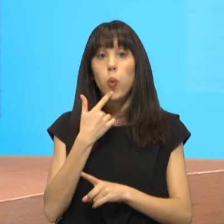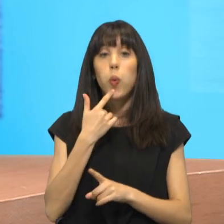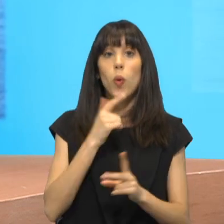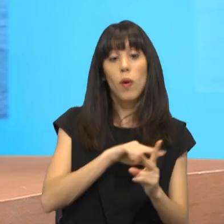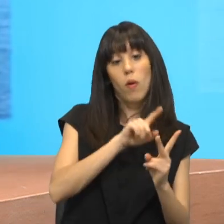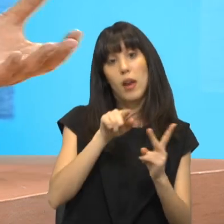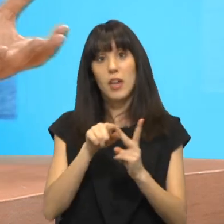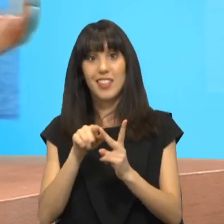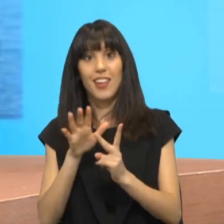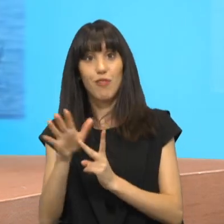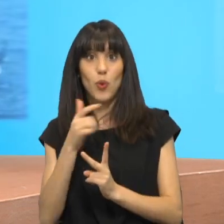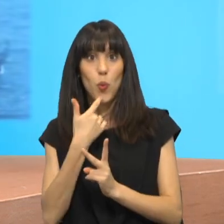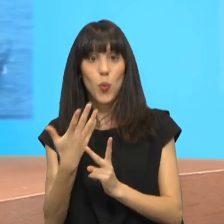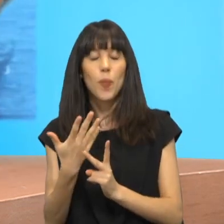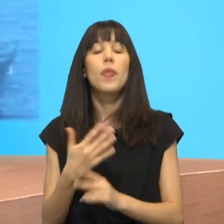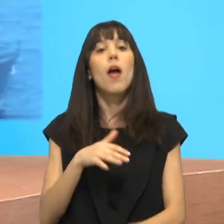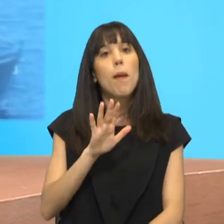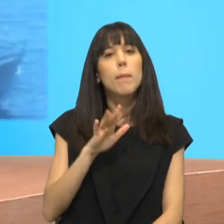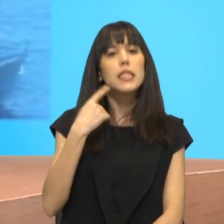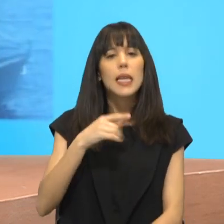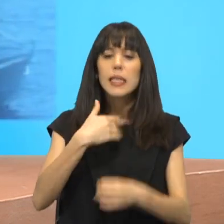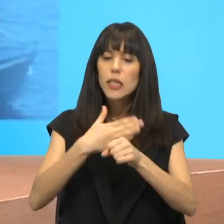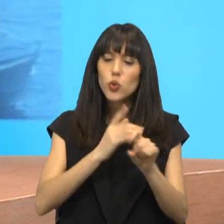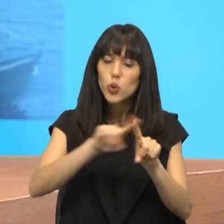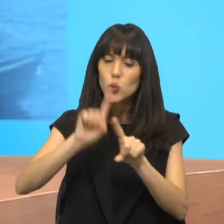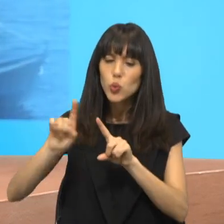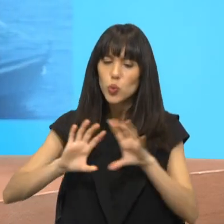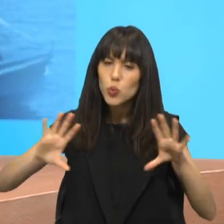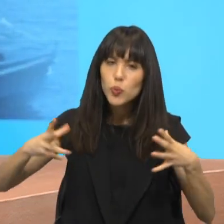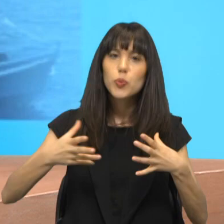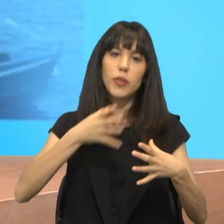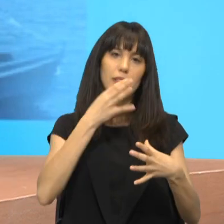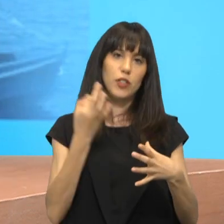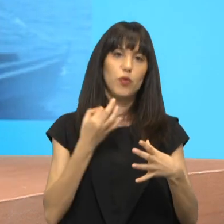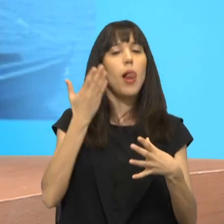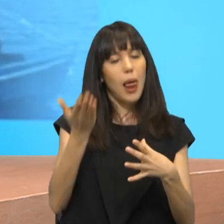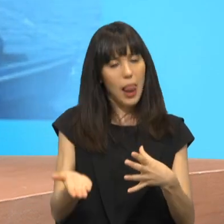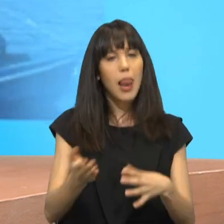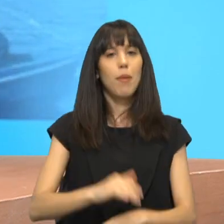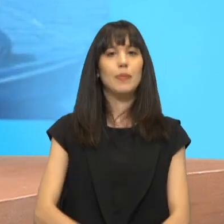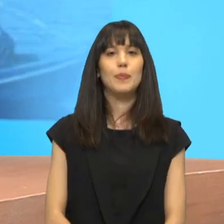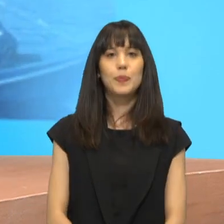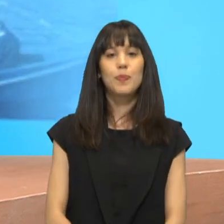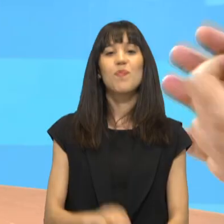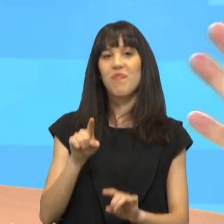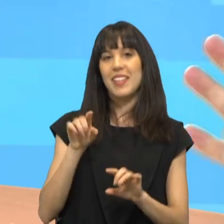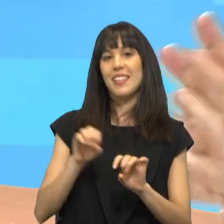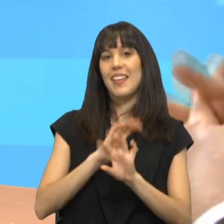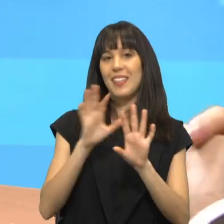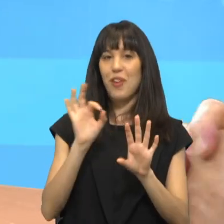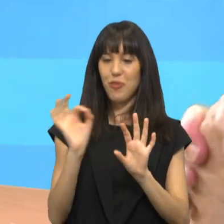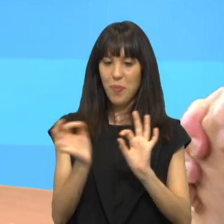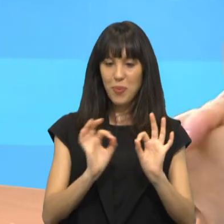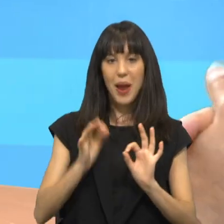às outras. Mas encontra-se lá todos esses setores que estivemos a referenciar estão lá. E sem dúvida nenhuma, esse laboratório